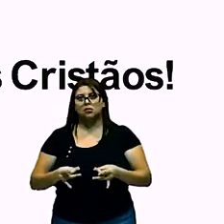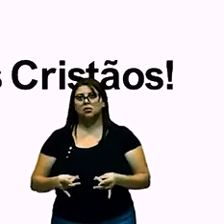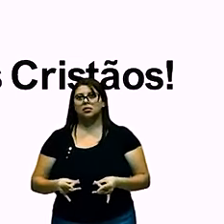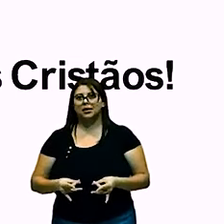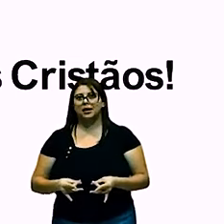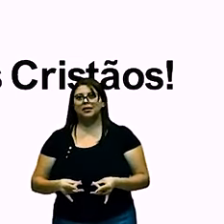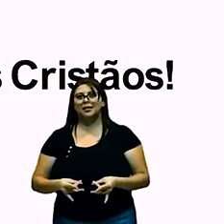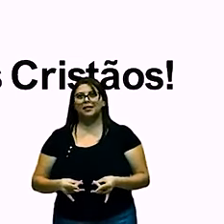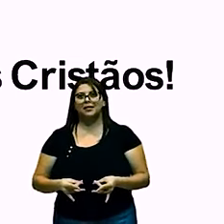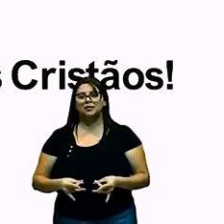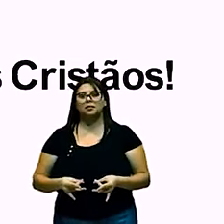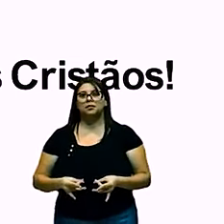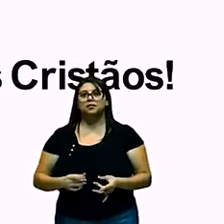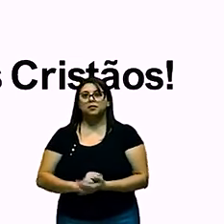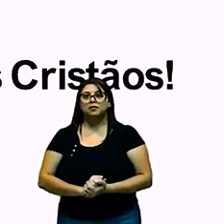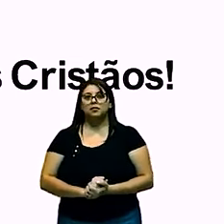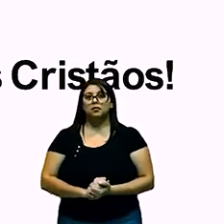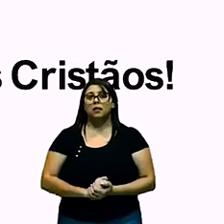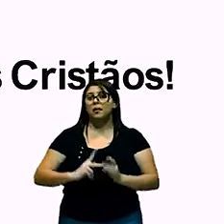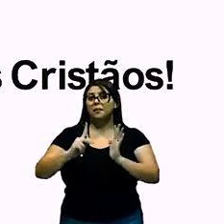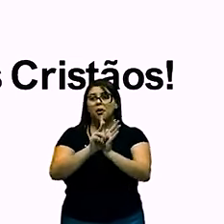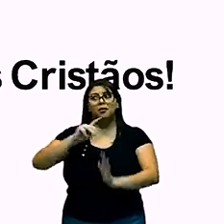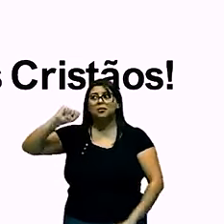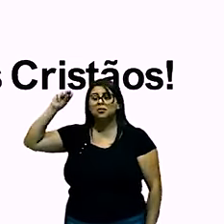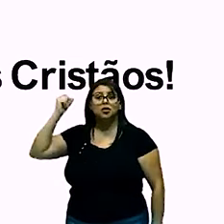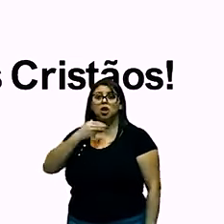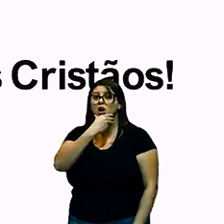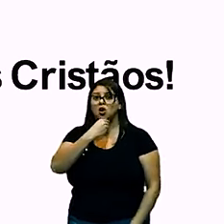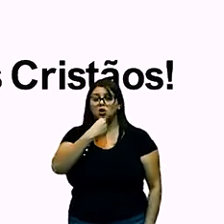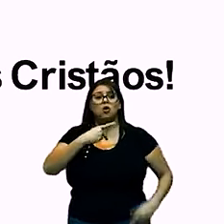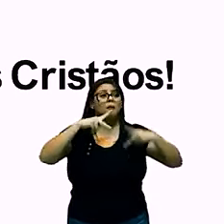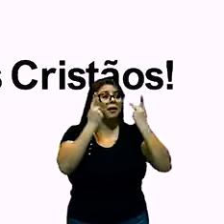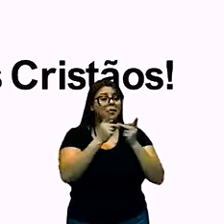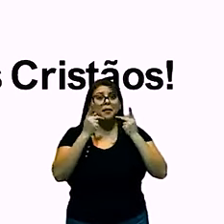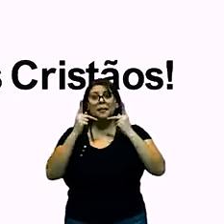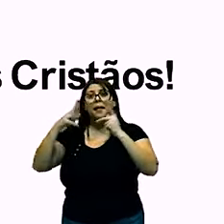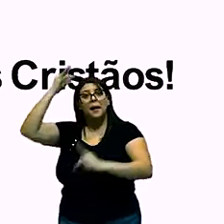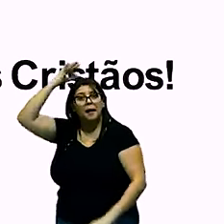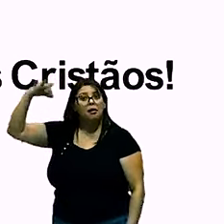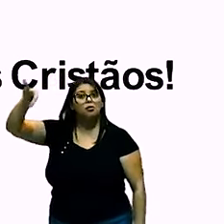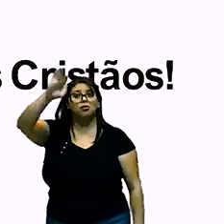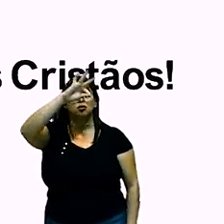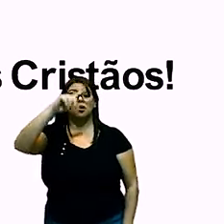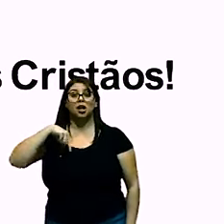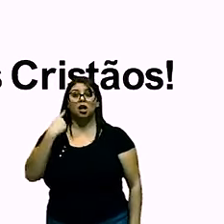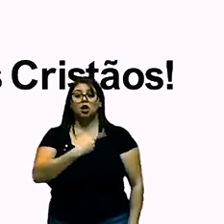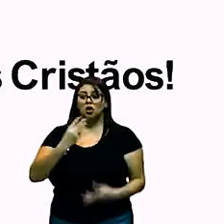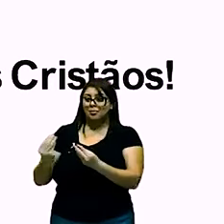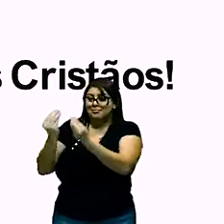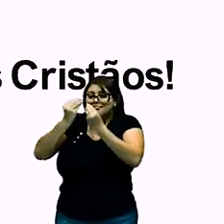século XX. Nós somos do movimento pentecostal, mas não podemos esquecer que somos herdeiros da